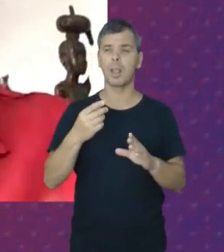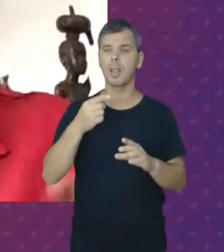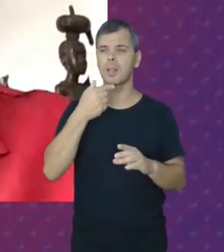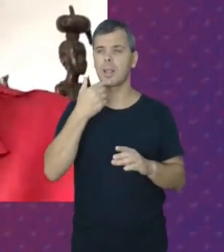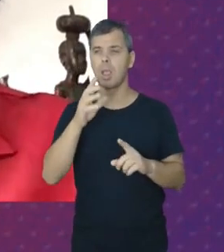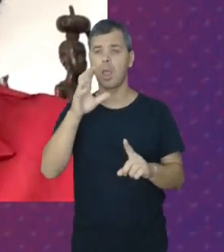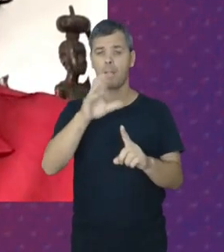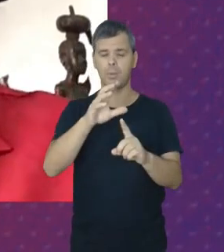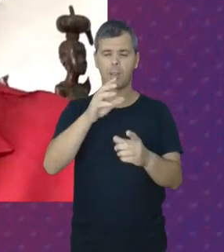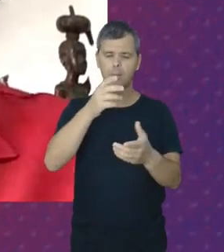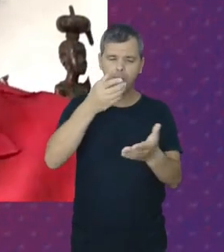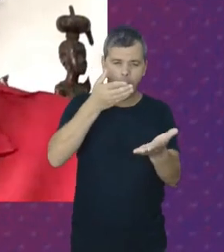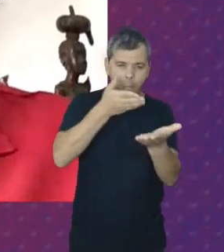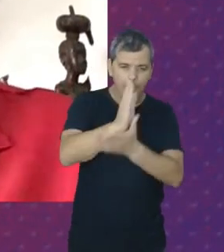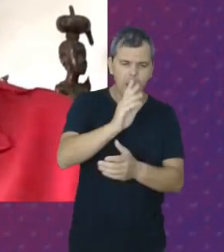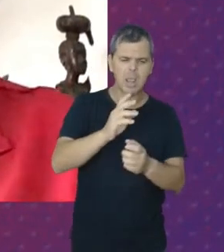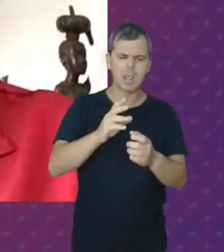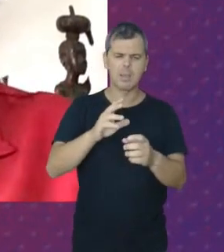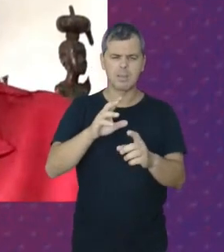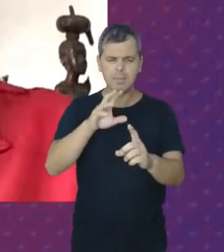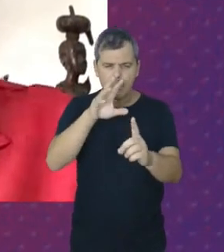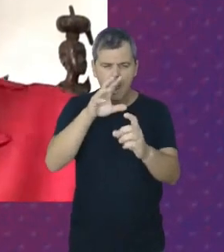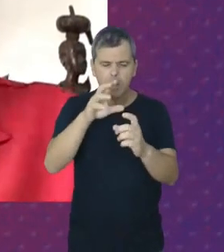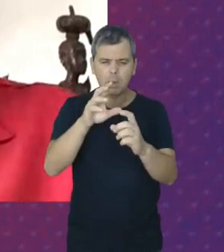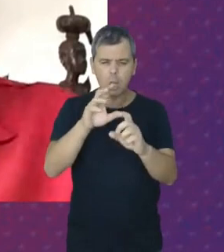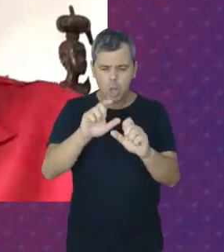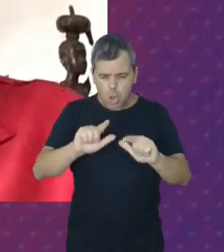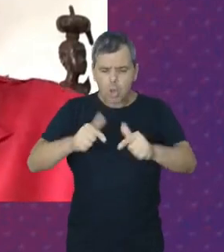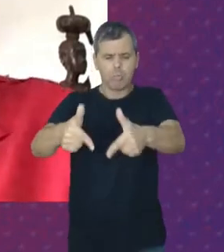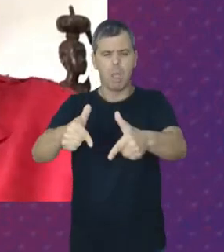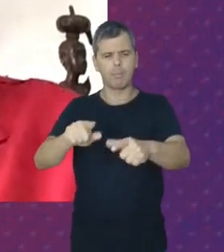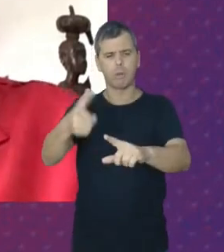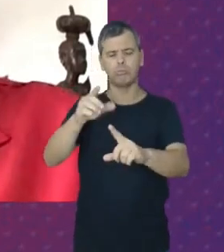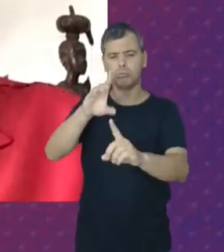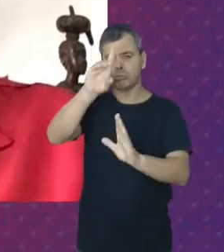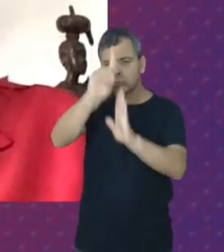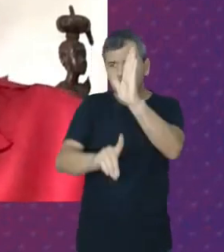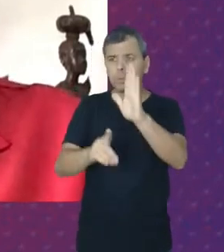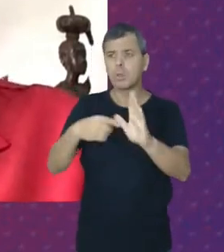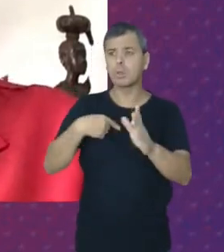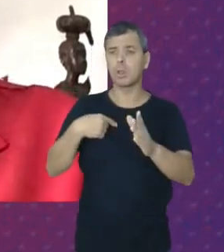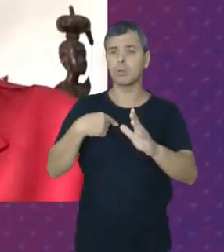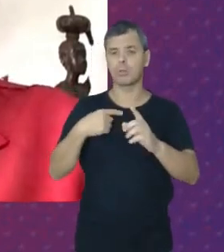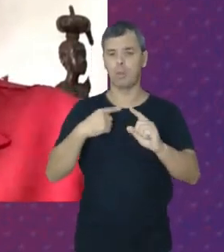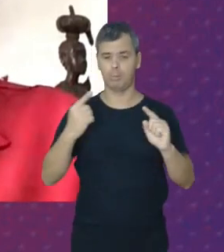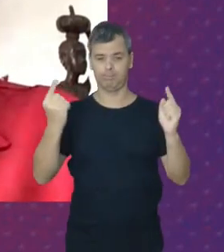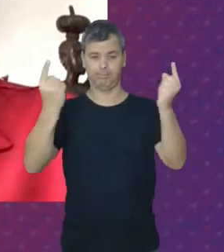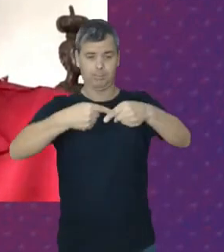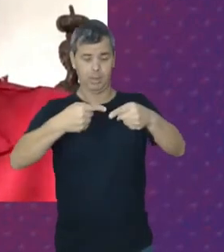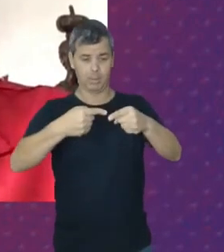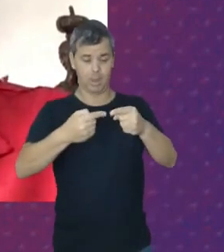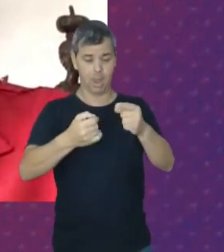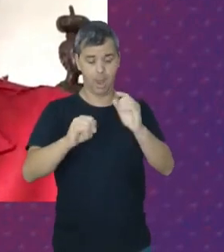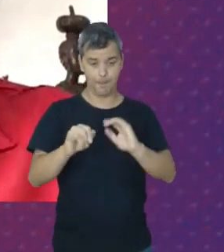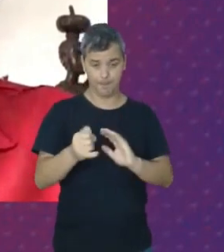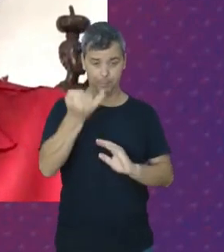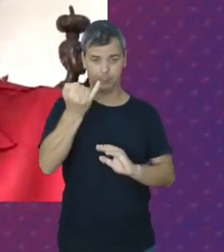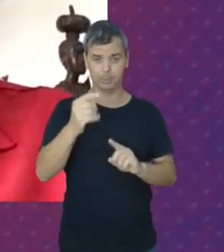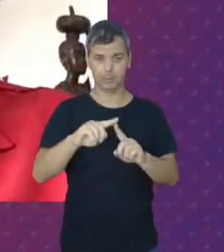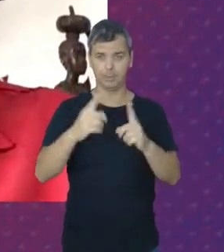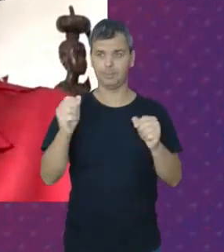Por ela Em sancionar E brigar Por esses Direitos Fizeram Com que Os adversários Se aproveitassem